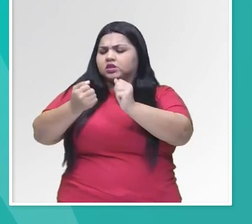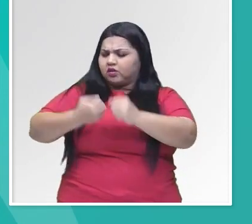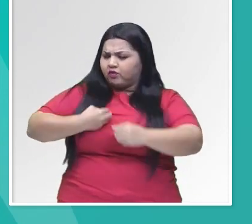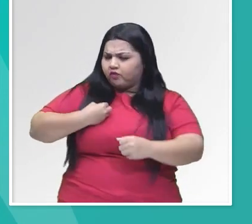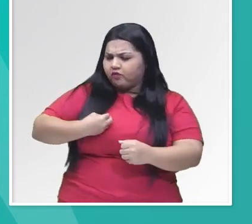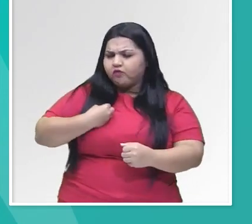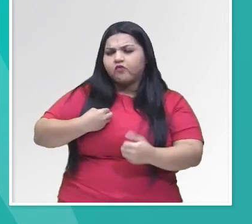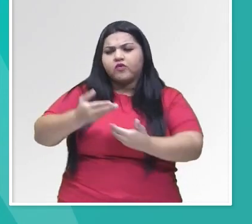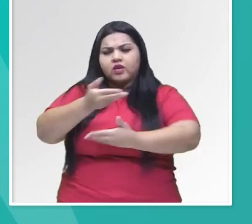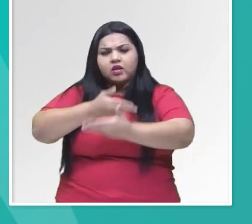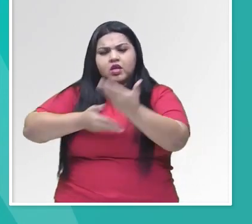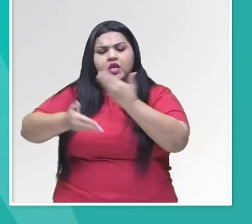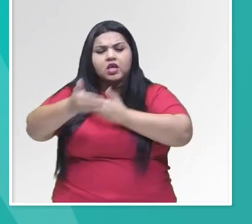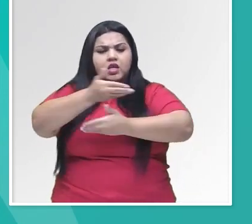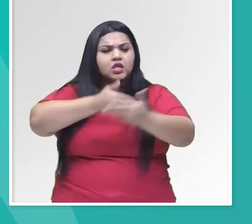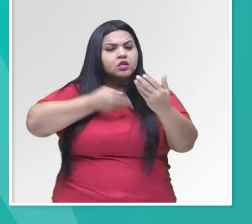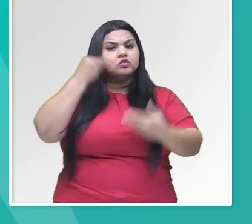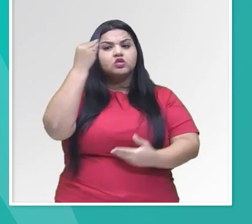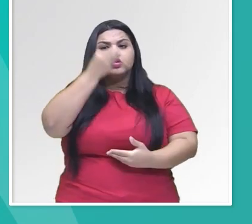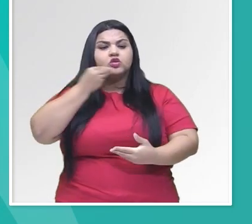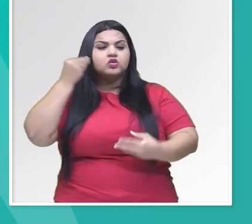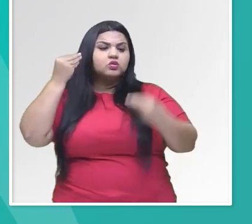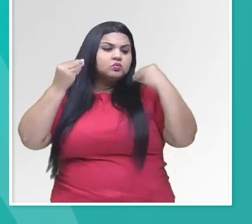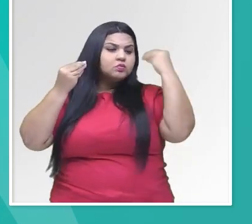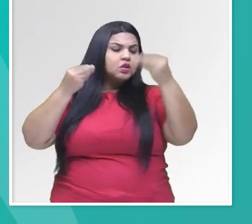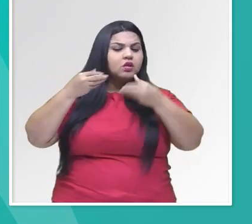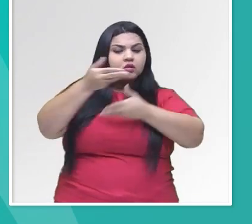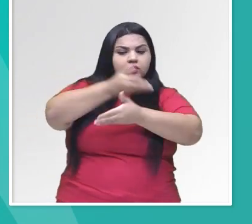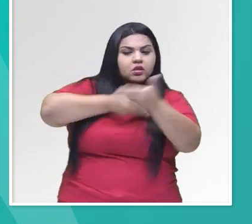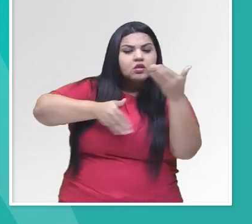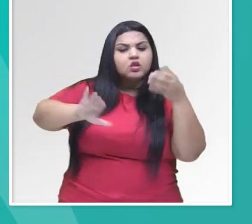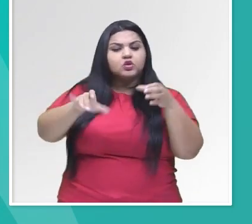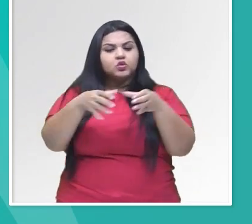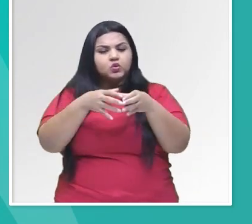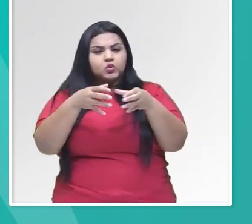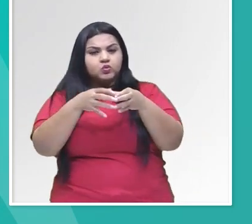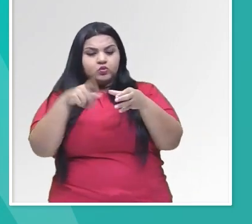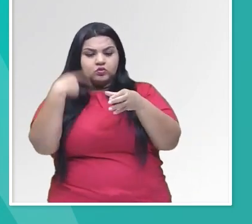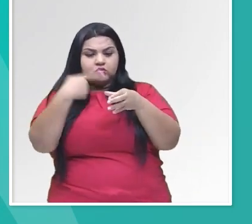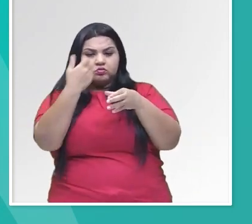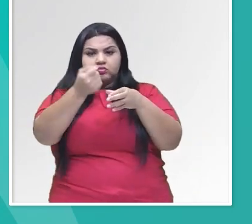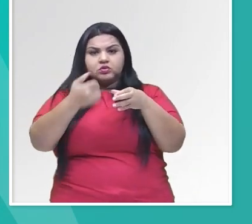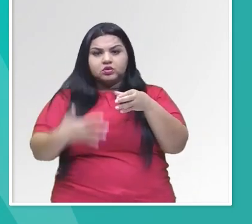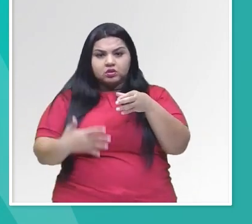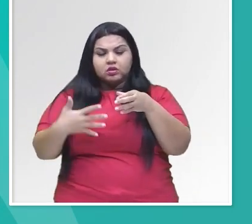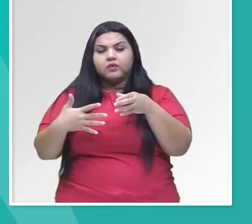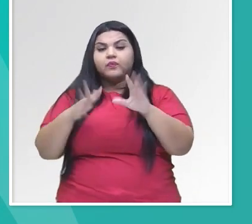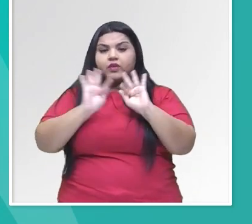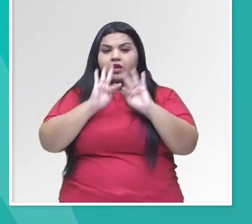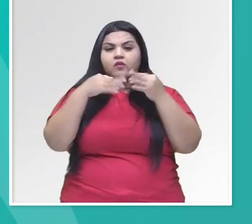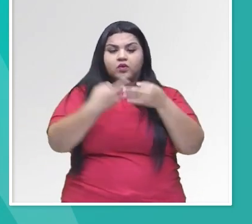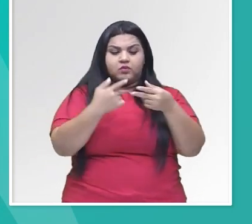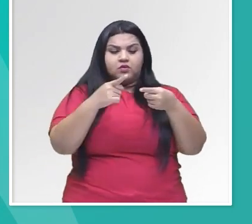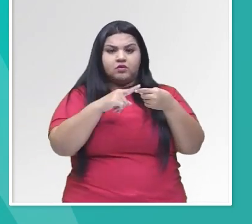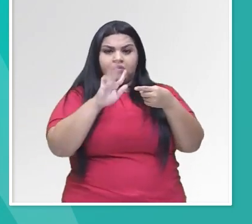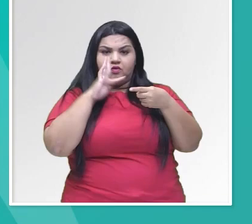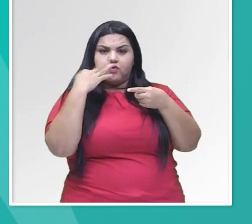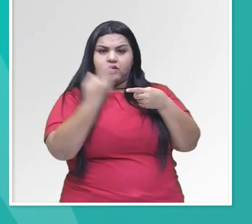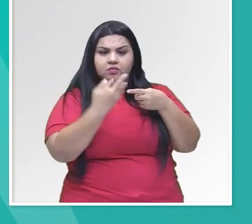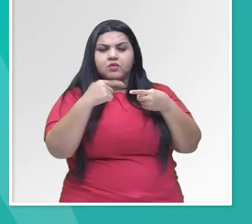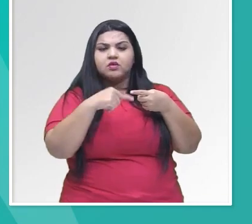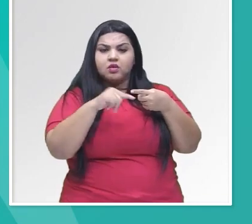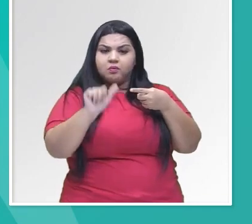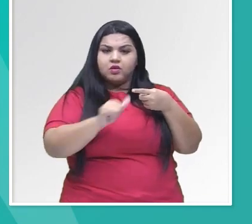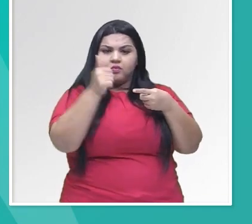na troca de experiências nestes grupos que nós estamos falando. A família é o primeiro grupo que nos dá